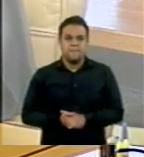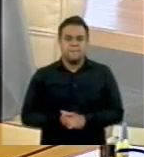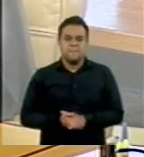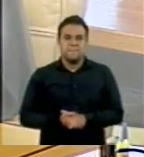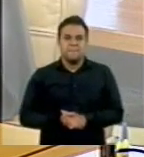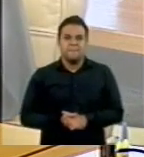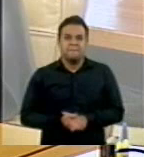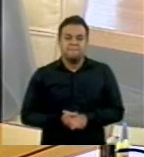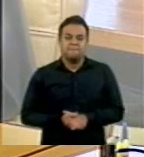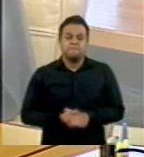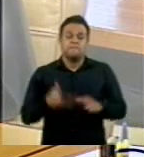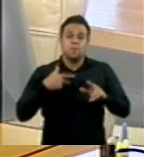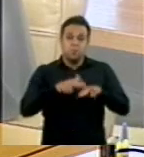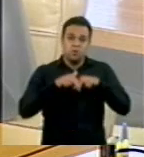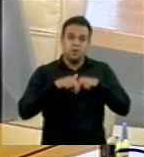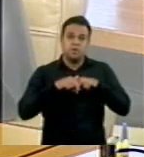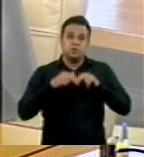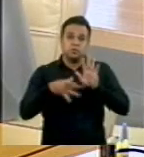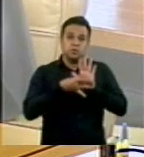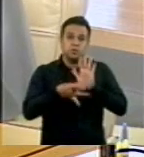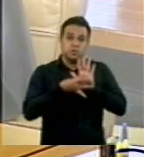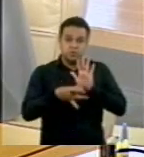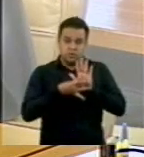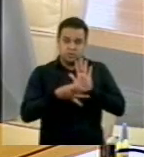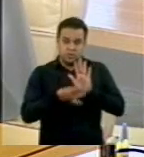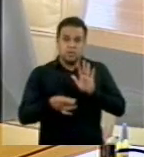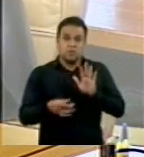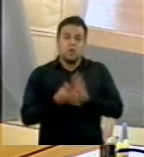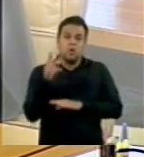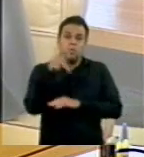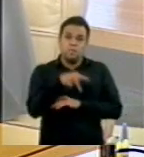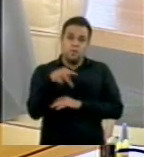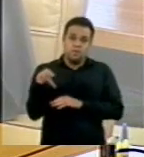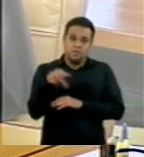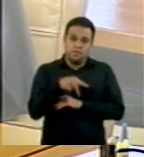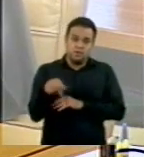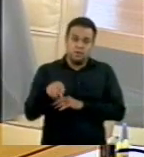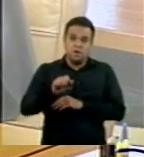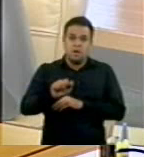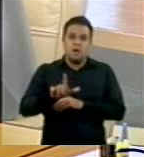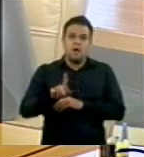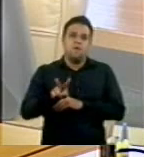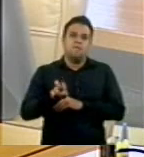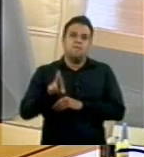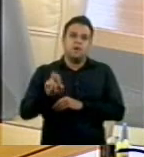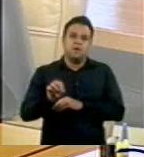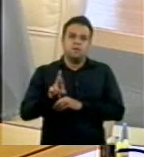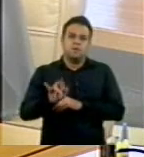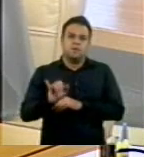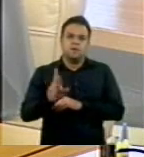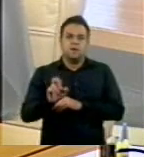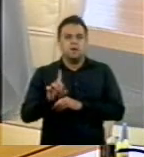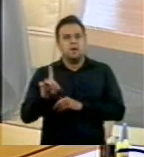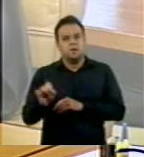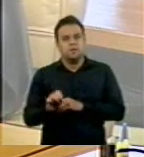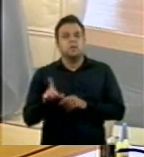sentido, destaco as lições do eminente professor Álvaro Ricardo de Souza Cruz e